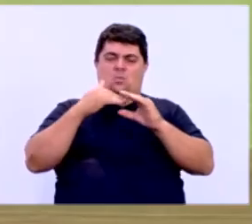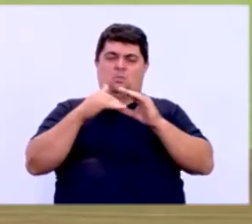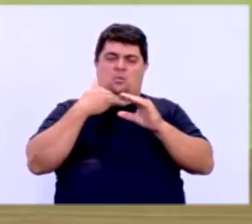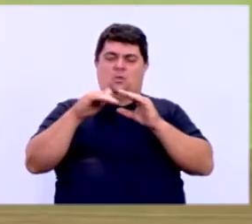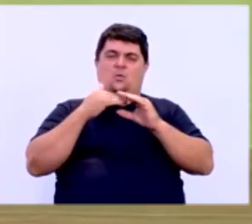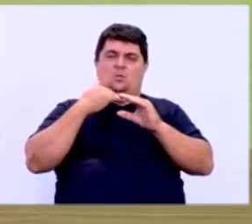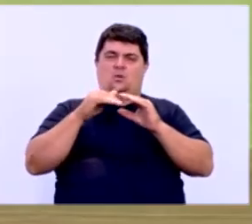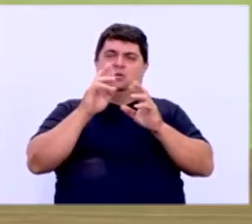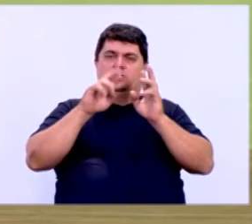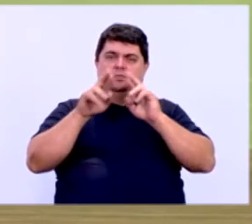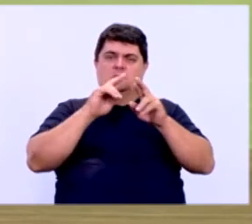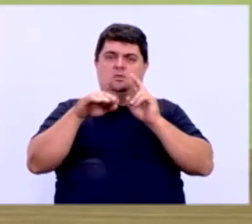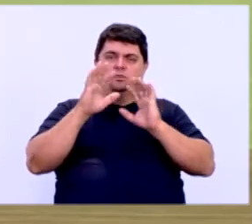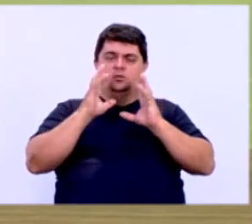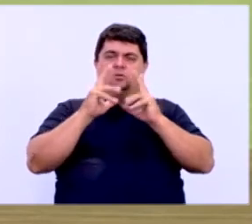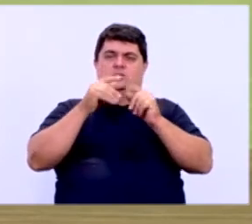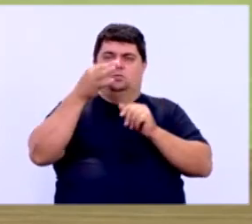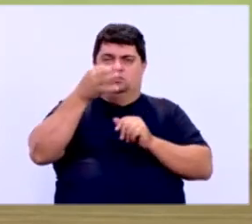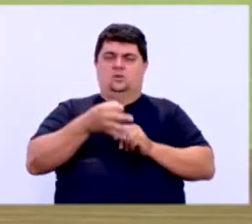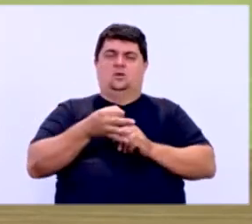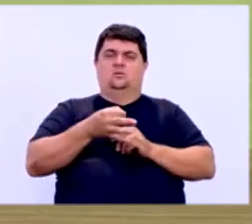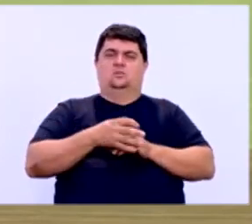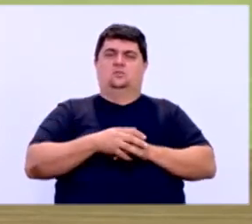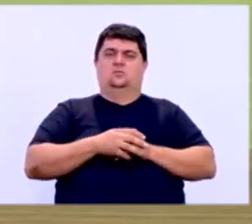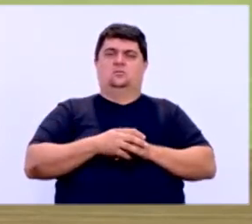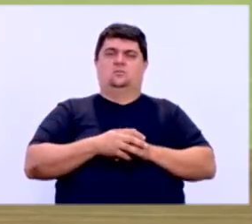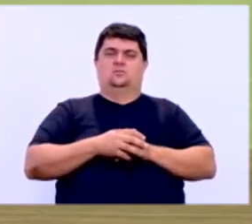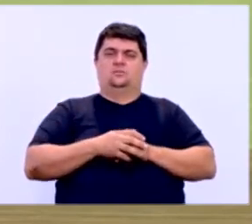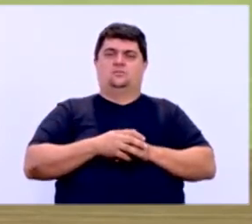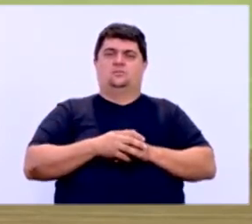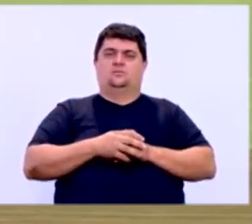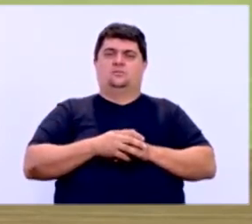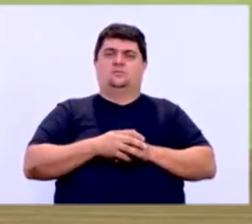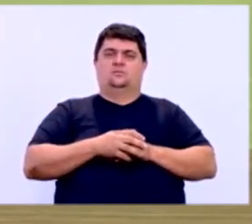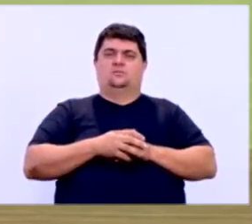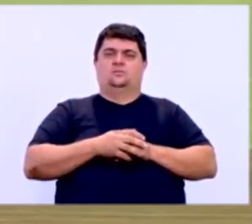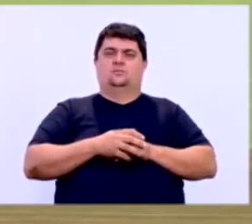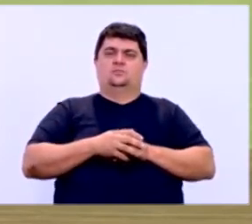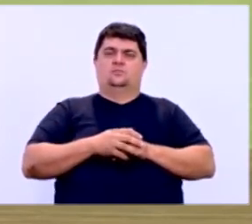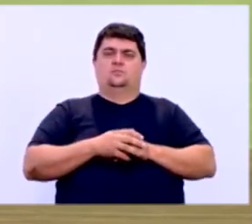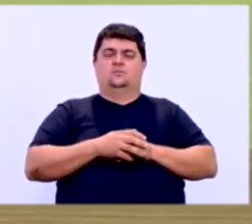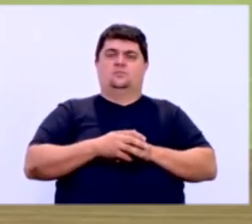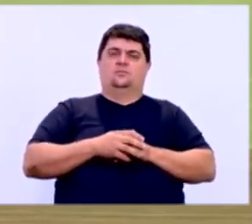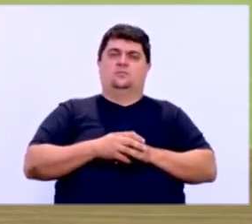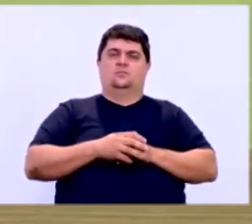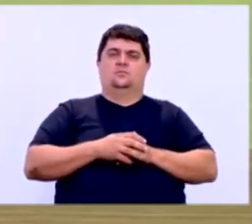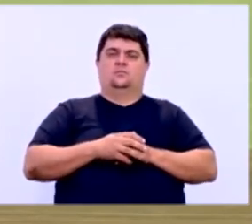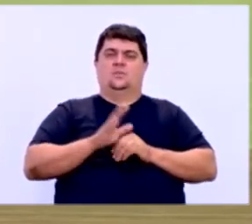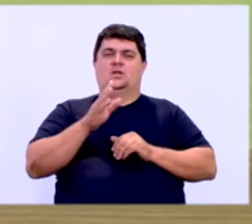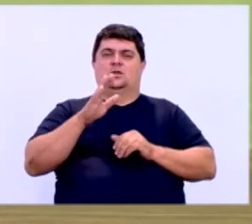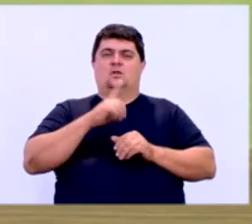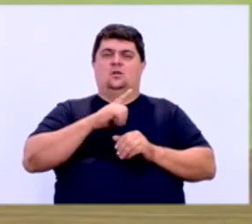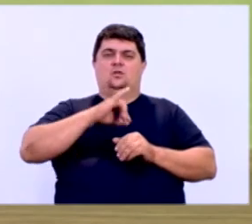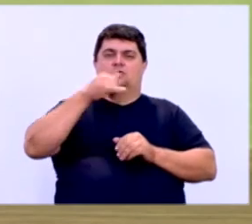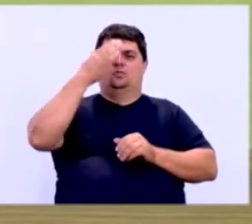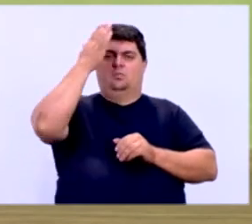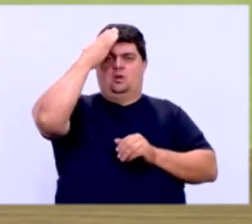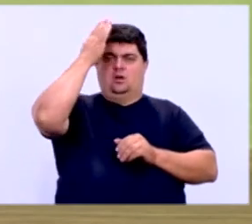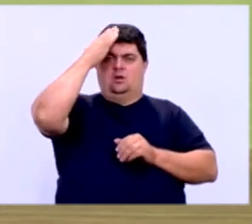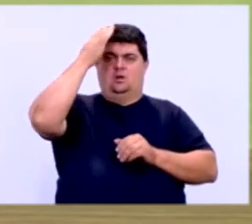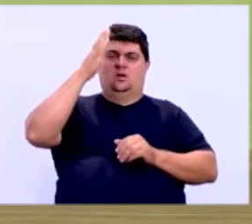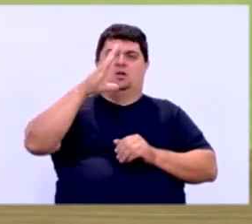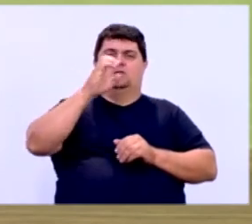bastante, respondendo mesmo, né? Muitos já responderam os questionamentos por completo aqui, estão postando as respostas. O pessoal de Paraná, o pessoal